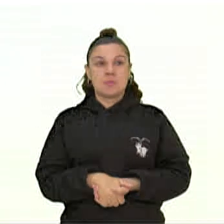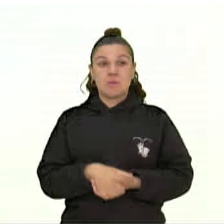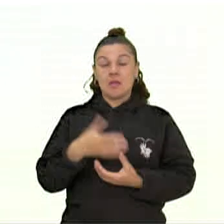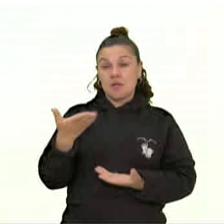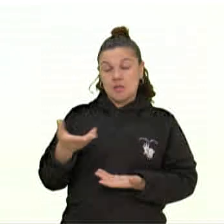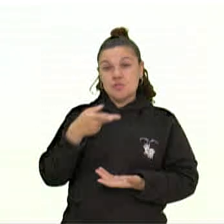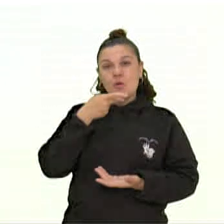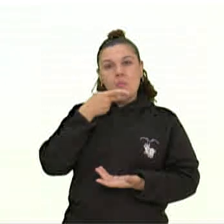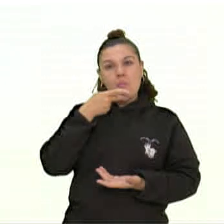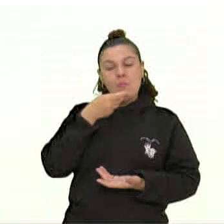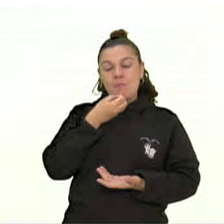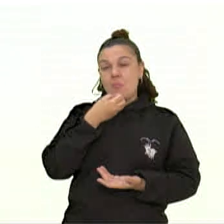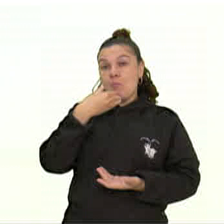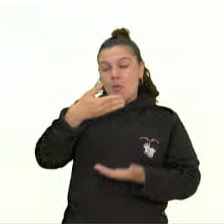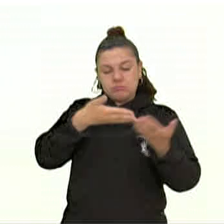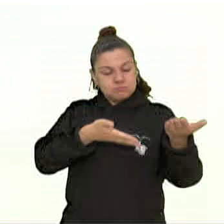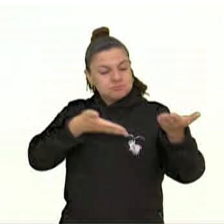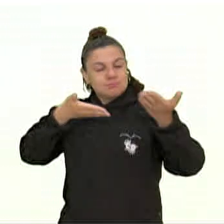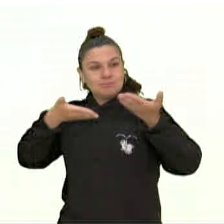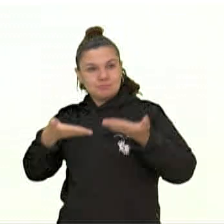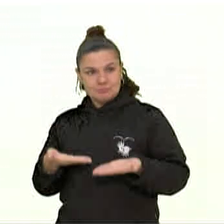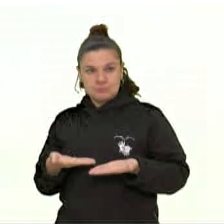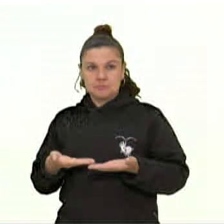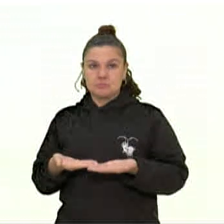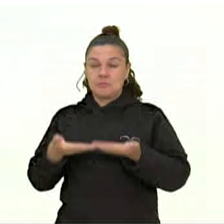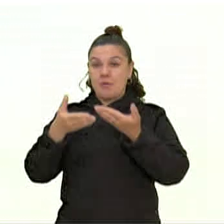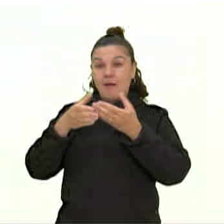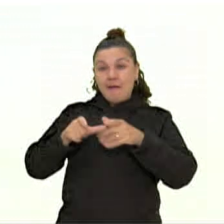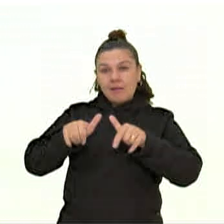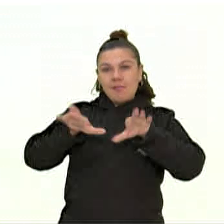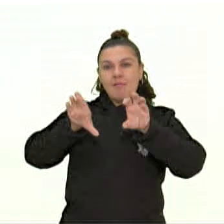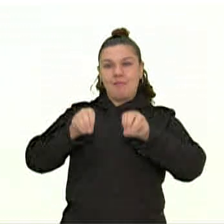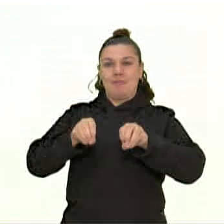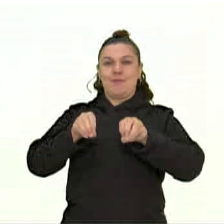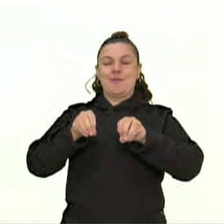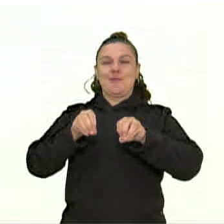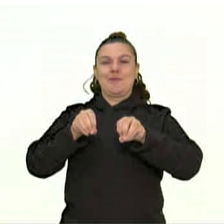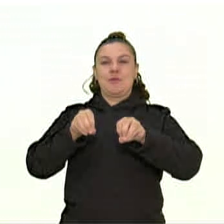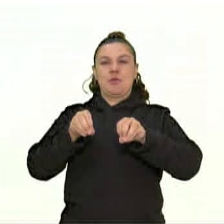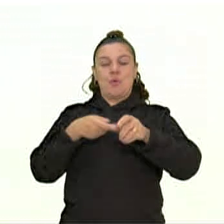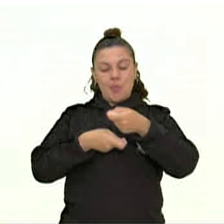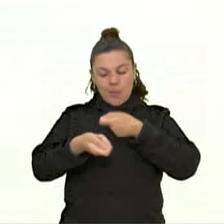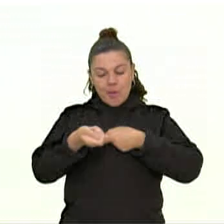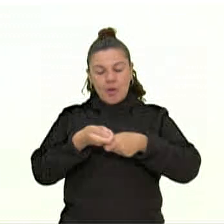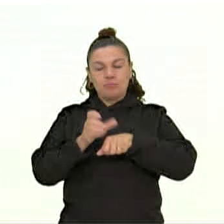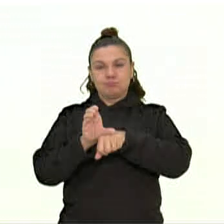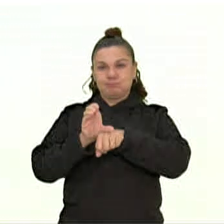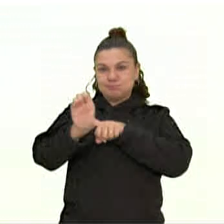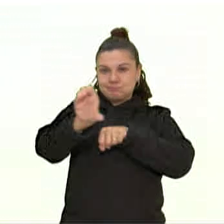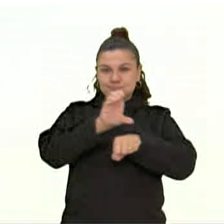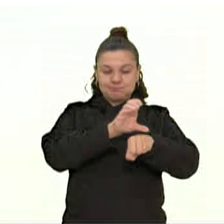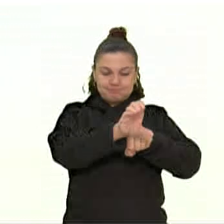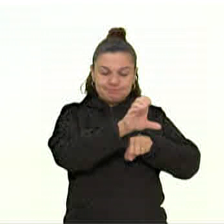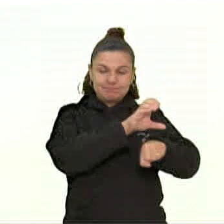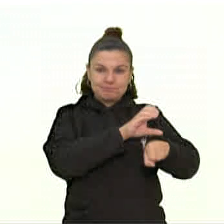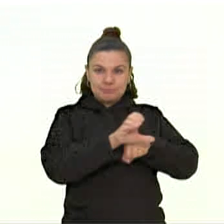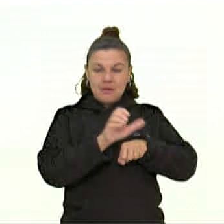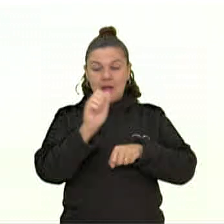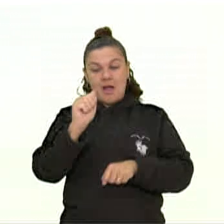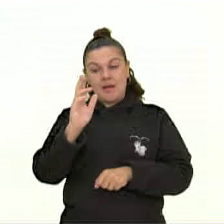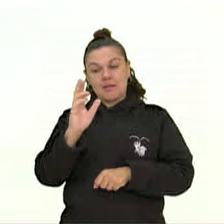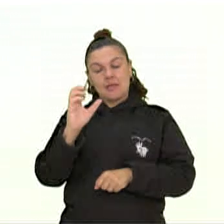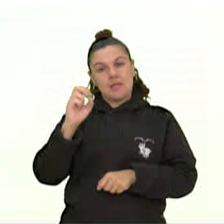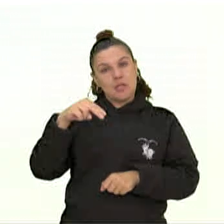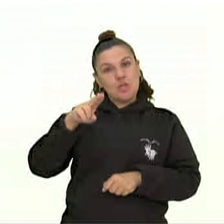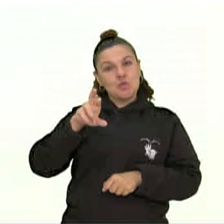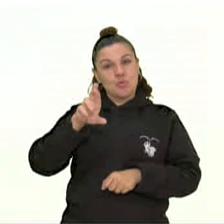Os bons anfitriões aqui, né, lógico, com a ajuda de econômica internacional, da Acnur, na